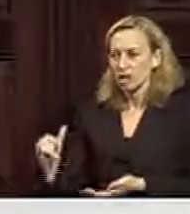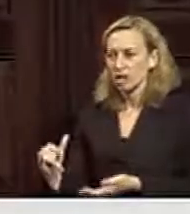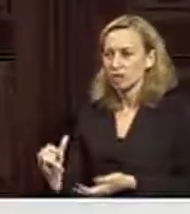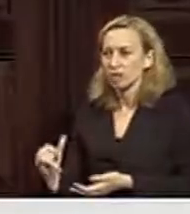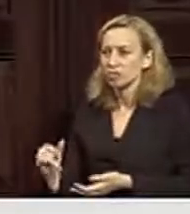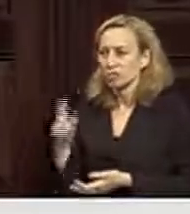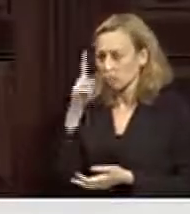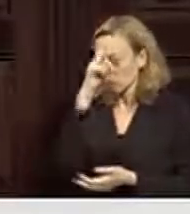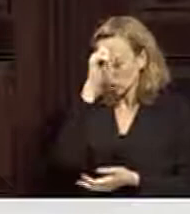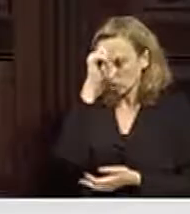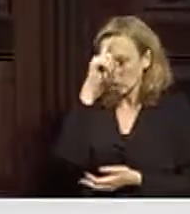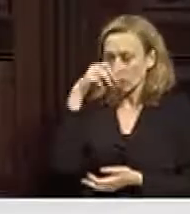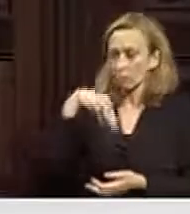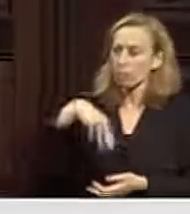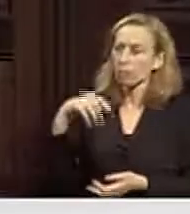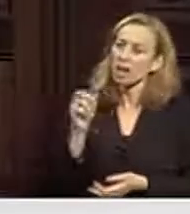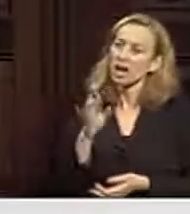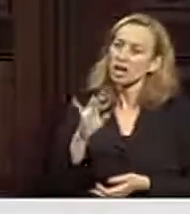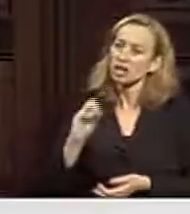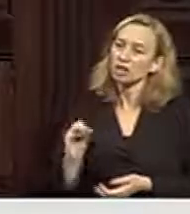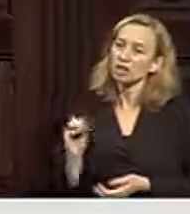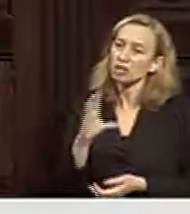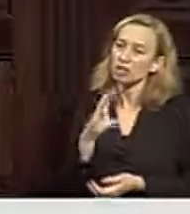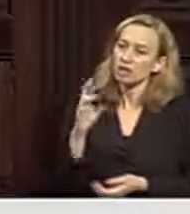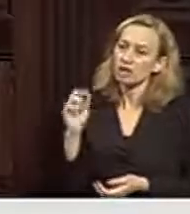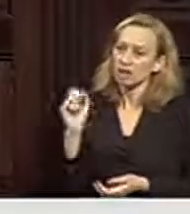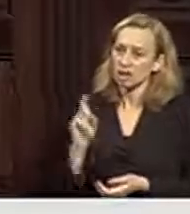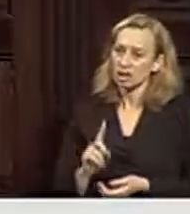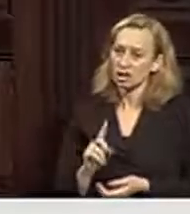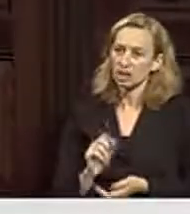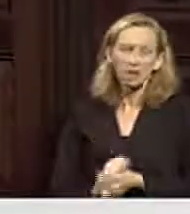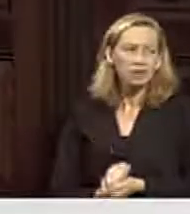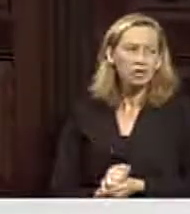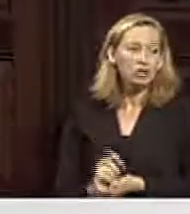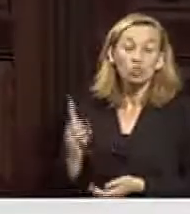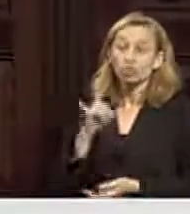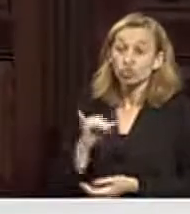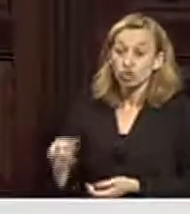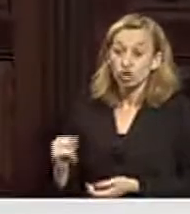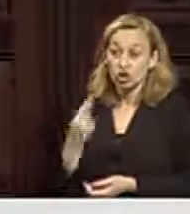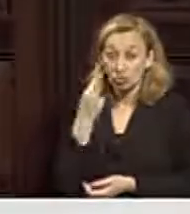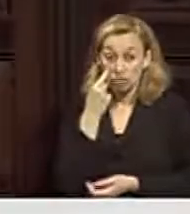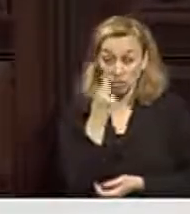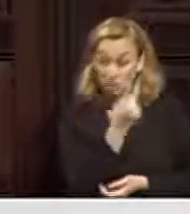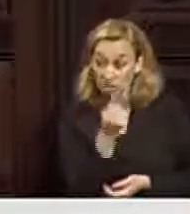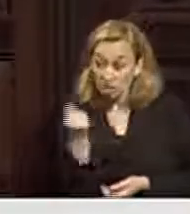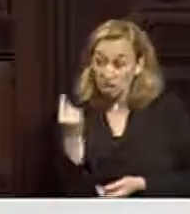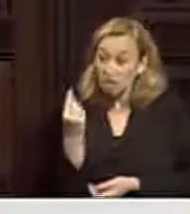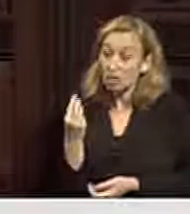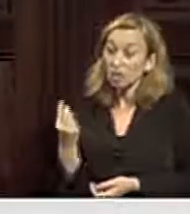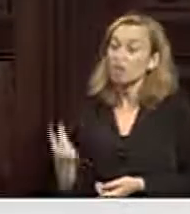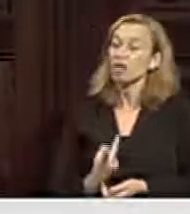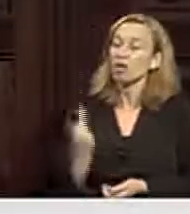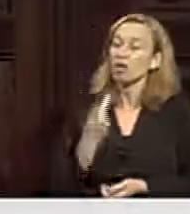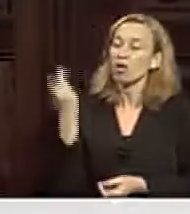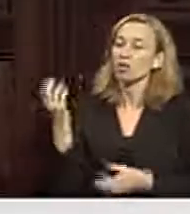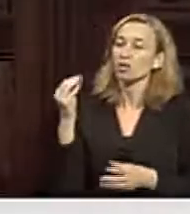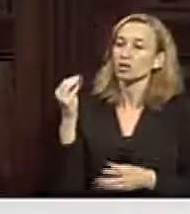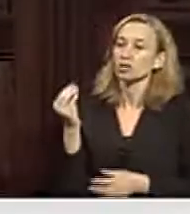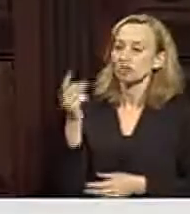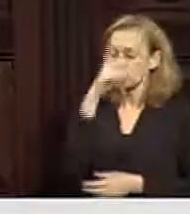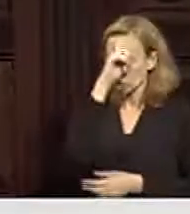Crefft. Um dia vão reconhecer o valor desse hospital. Um dia vão fazer justiça a esse